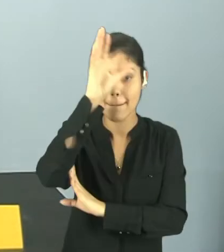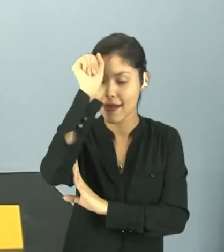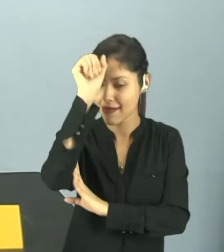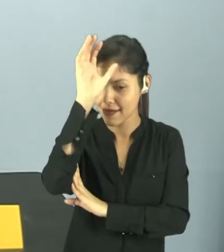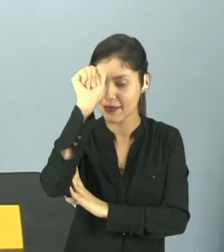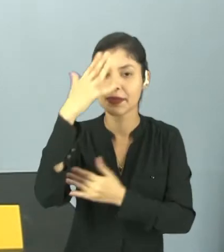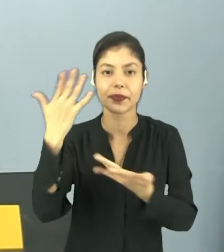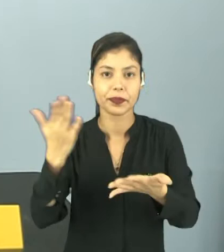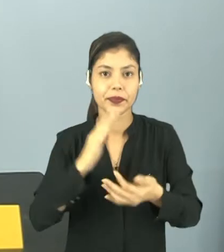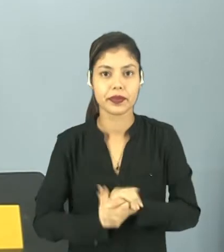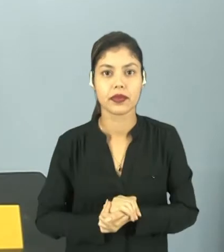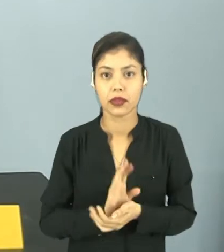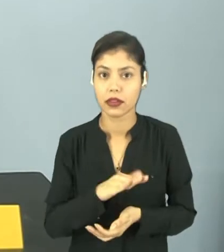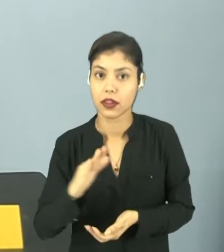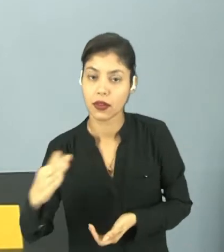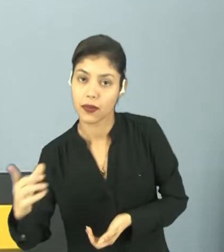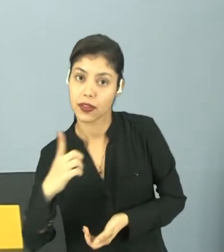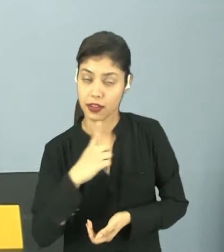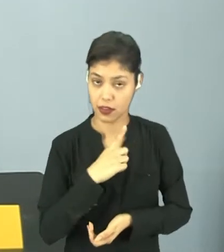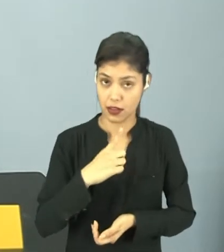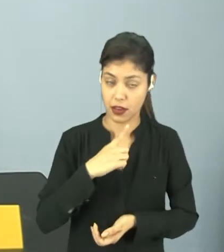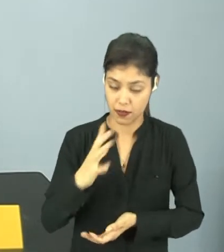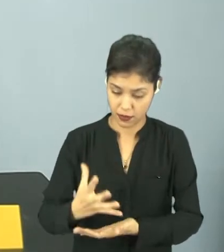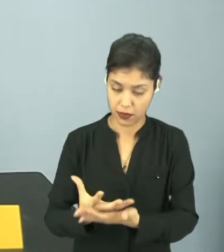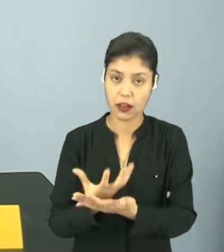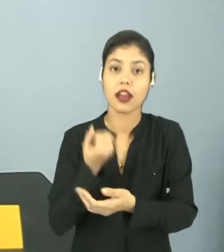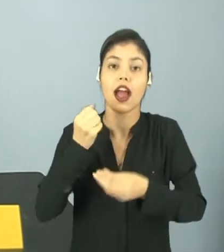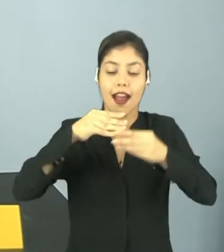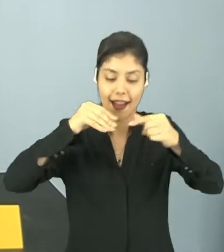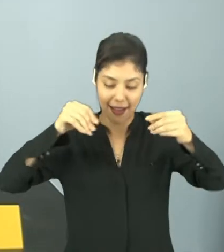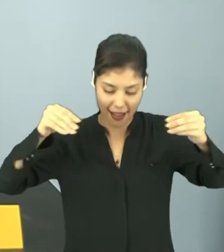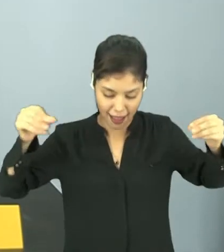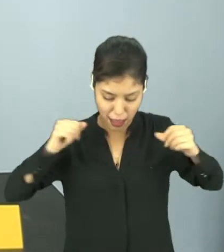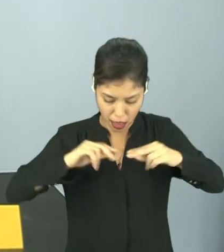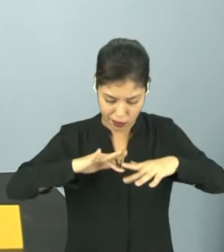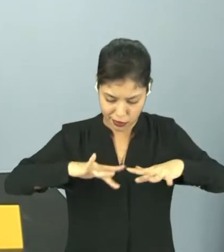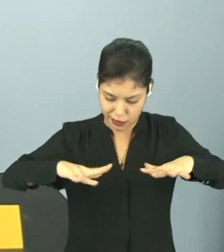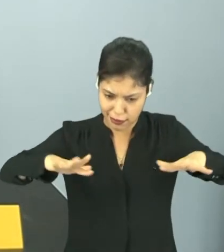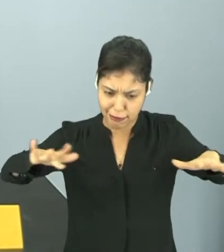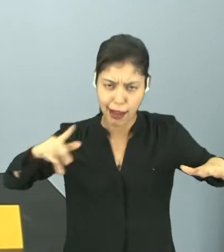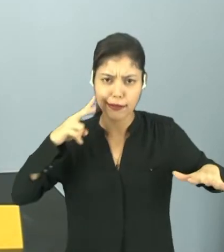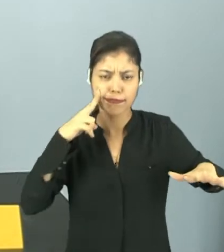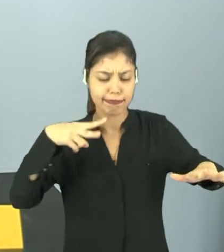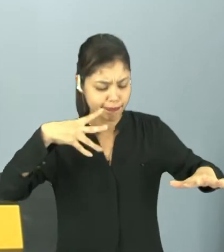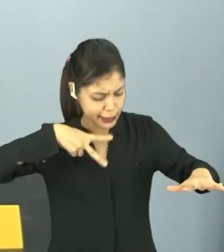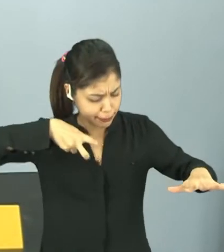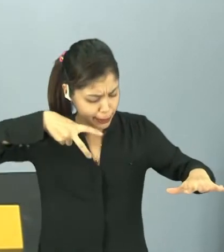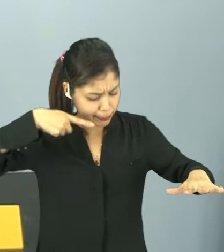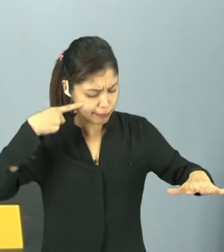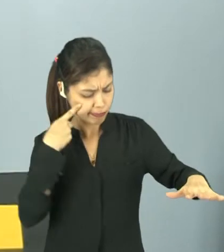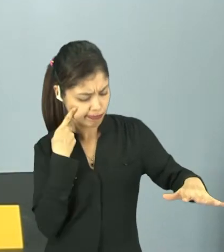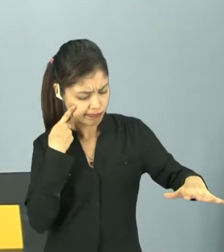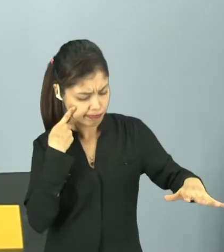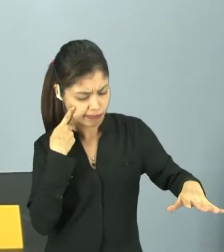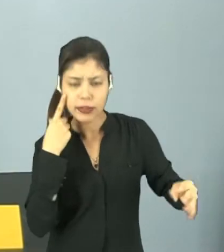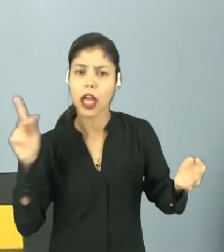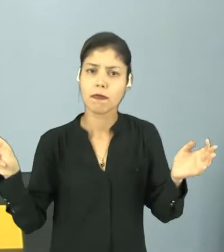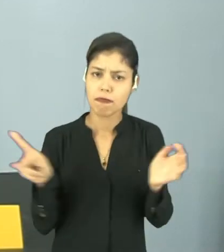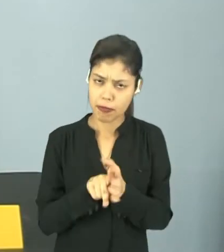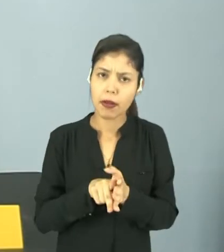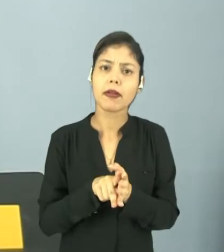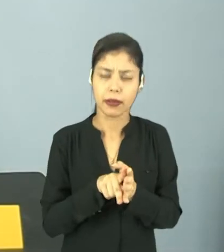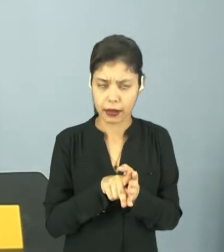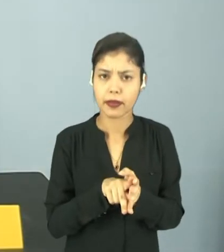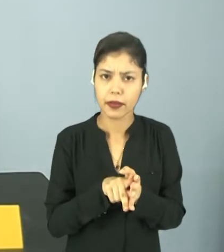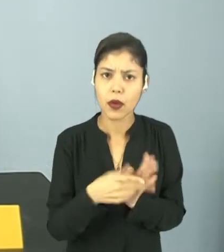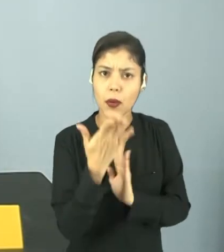plantar. Que quando eles estavam colhendo, as sementes caíam no solo e eles começaram a perceber que aquelas próprias sementes que eles